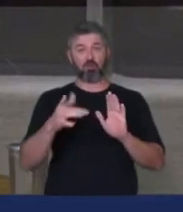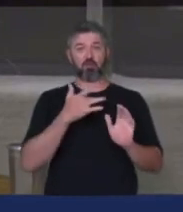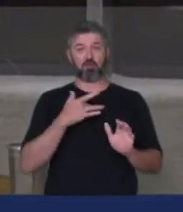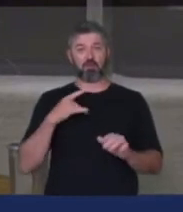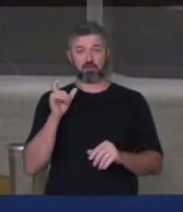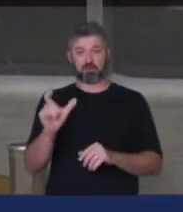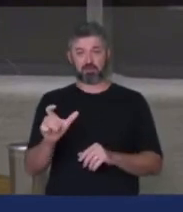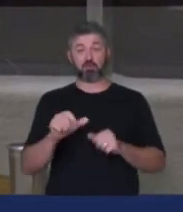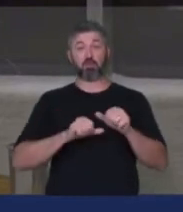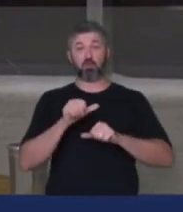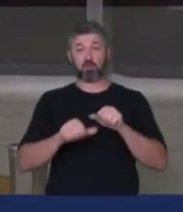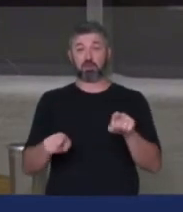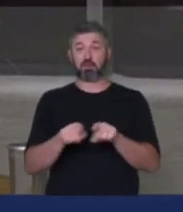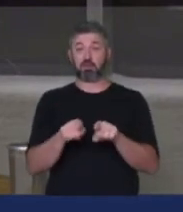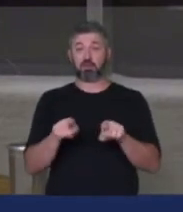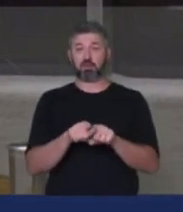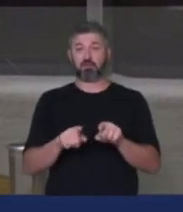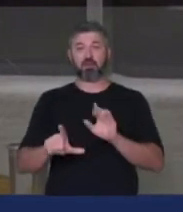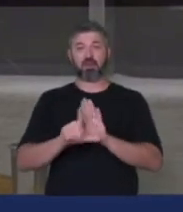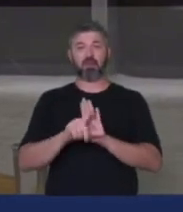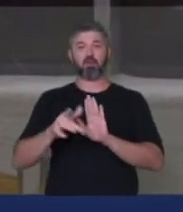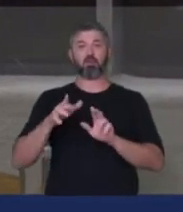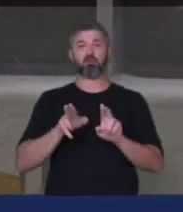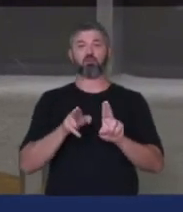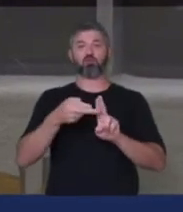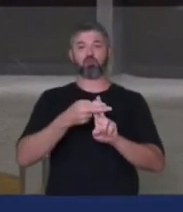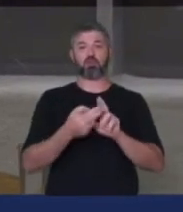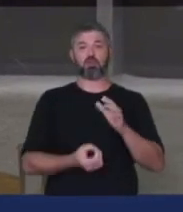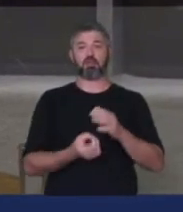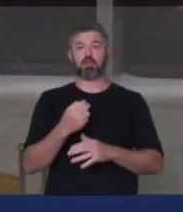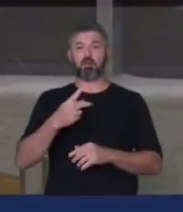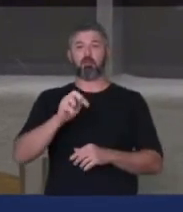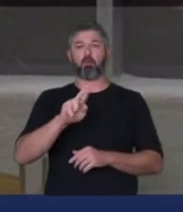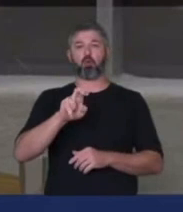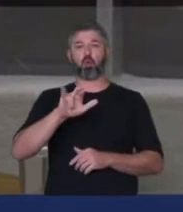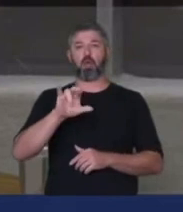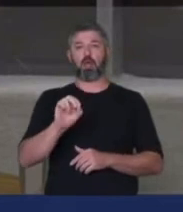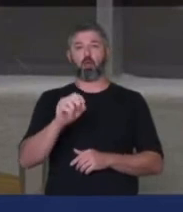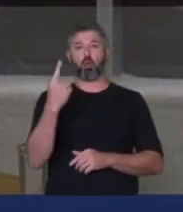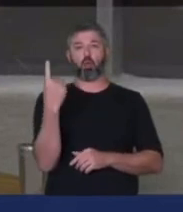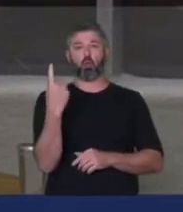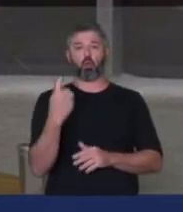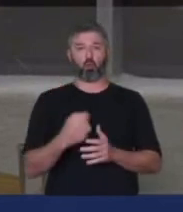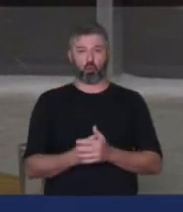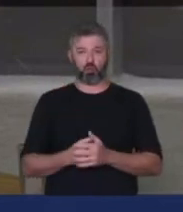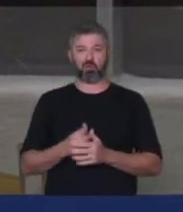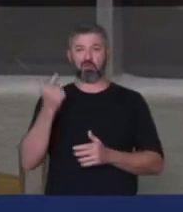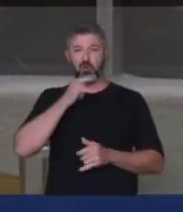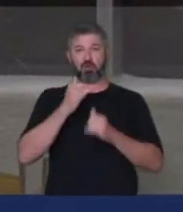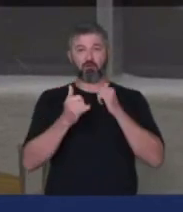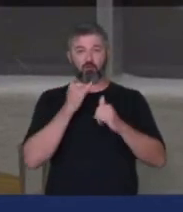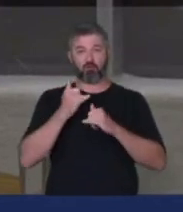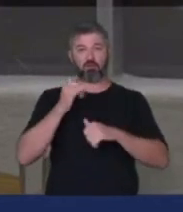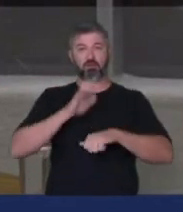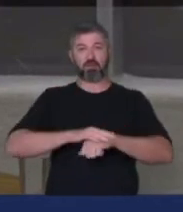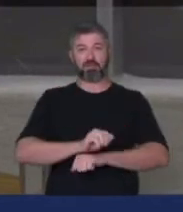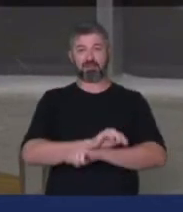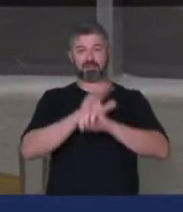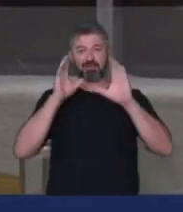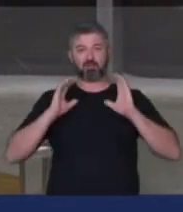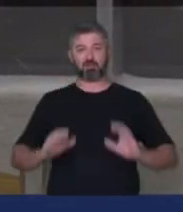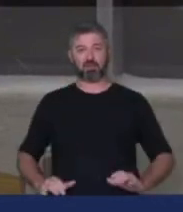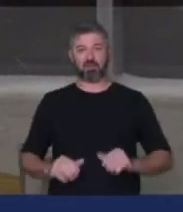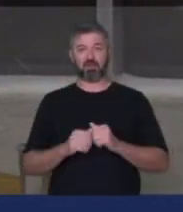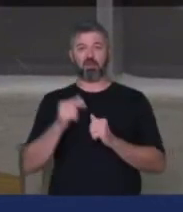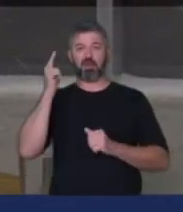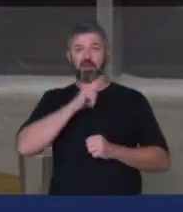uma alteração à lei do SUS, a criação do prontuário único, para garantir mais informação sobre o cidadão, para